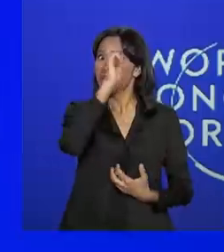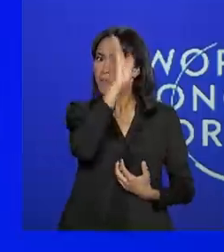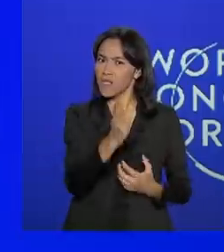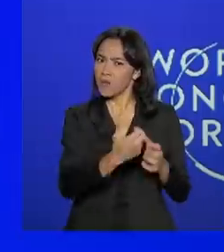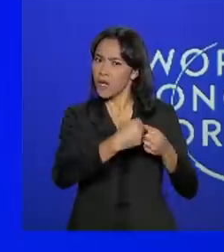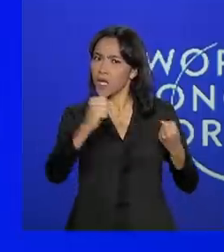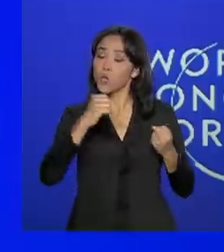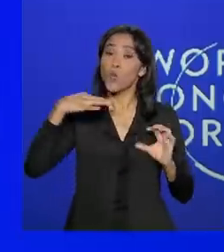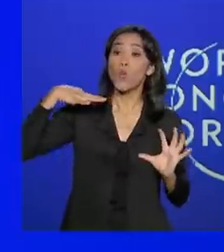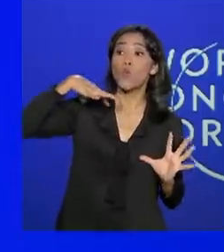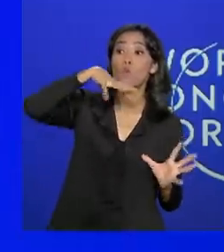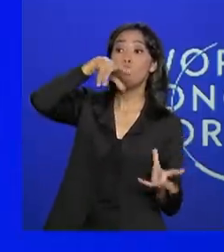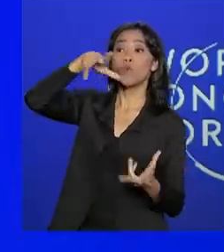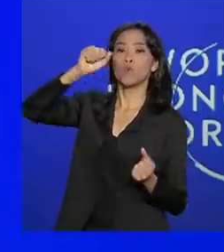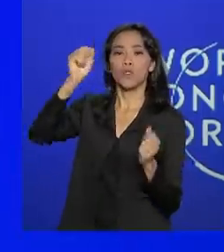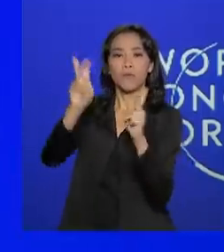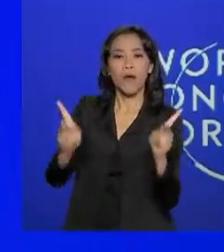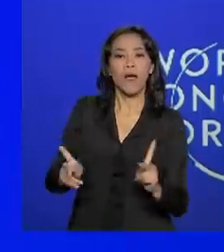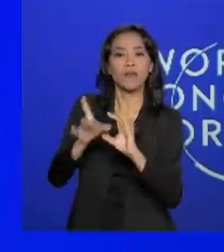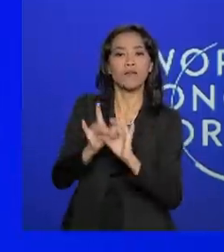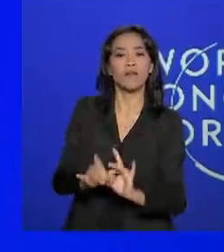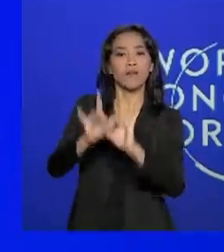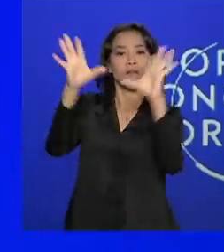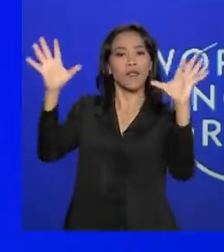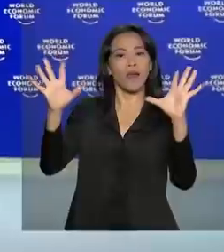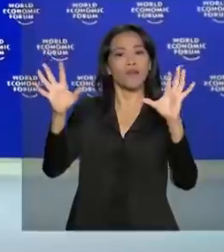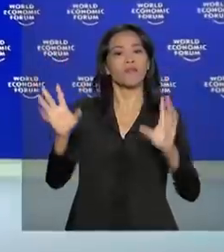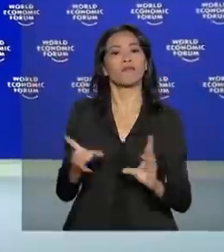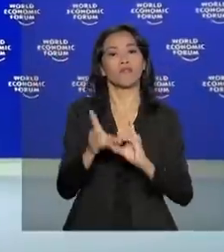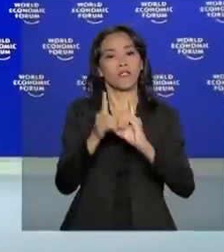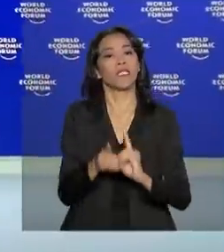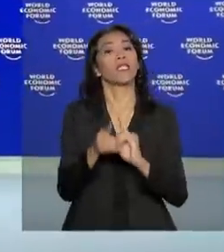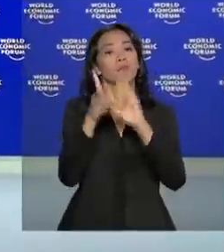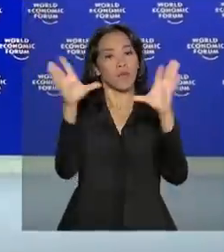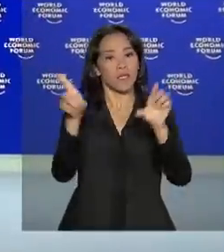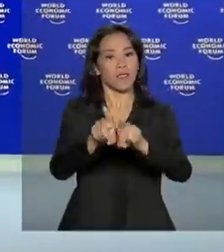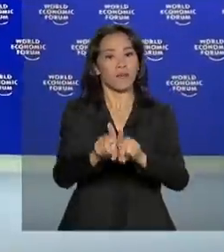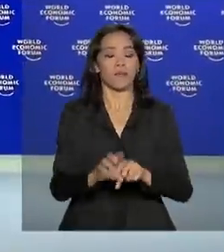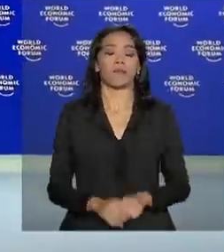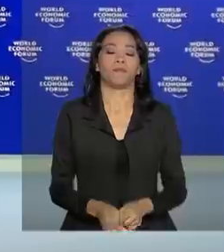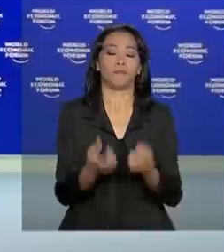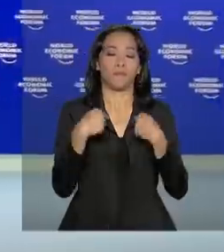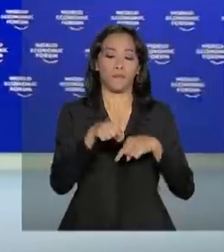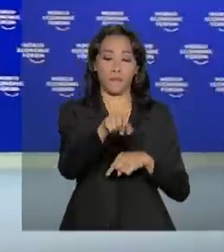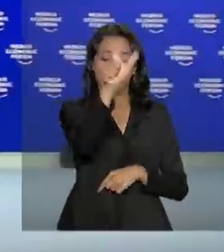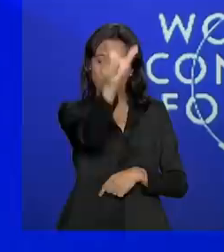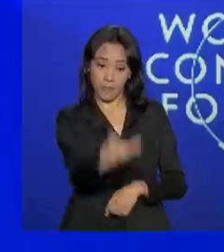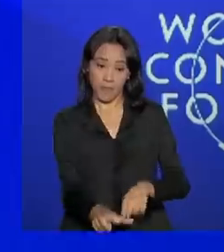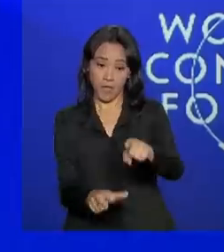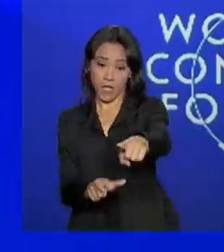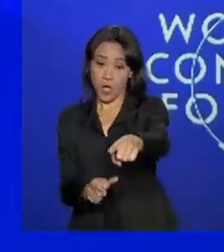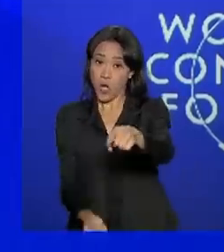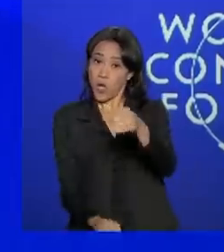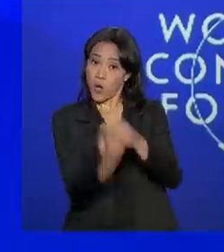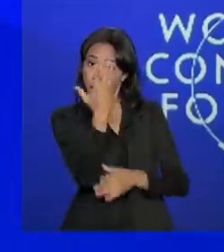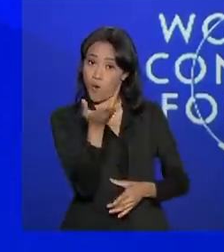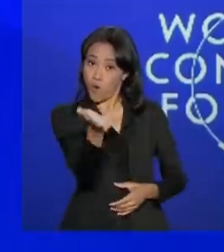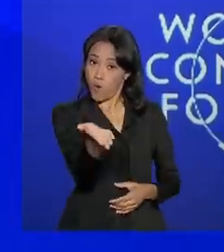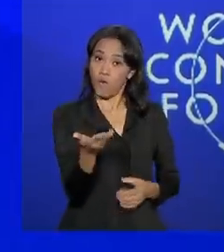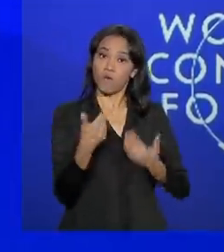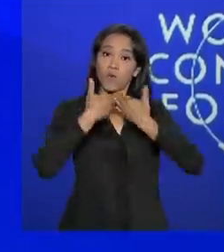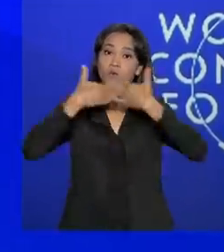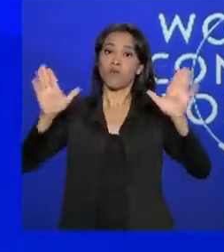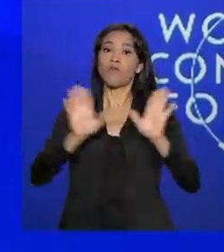quero um mundo de paz, liberdade e democracia. Também na abertura, o fundador do Fórum Econômico Mundial, Klaus Schwab,